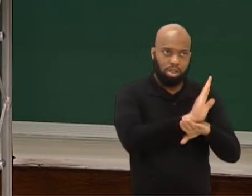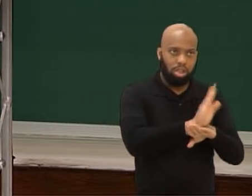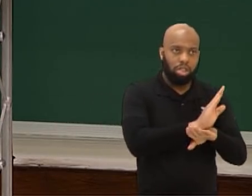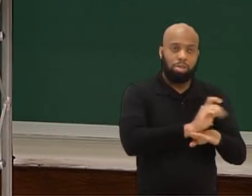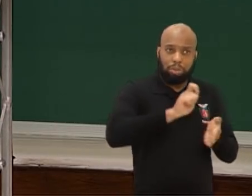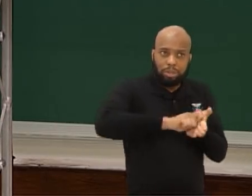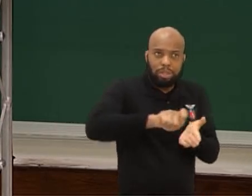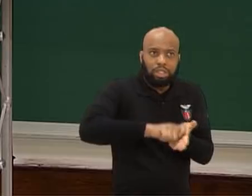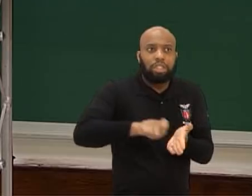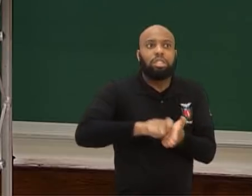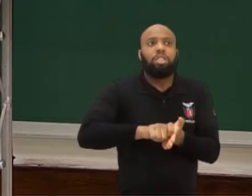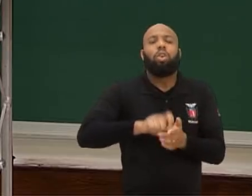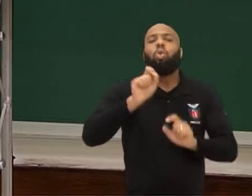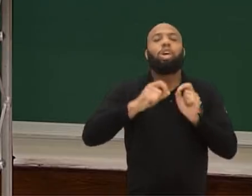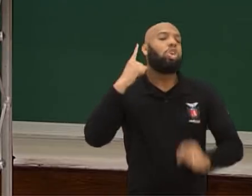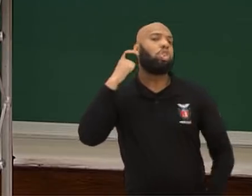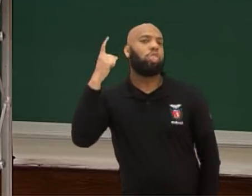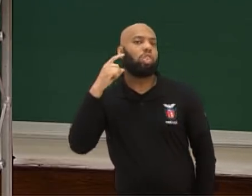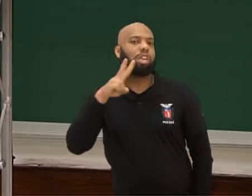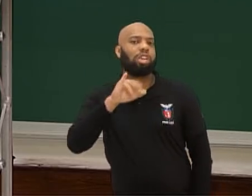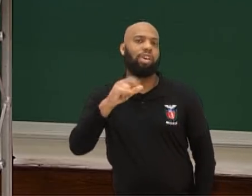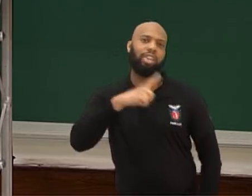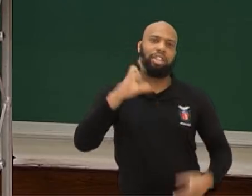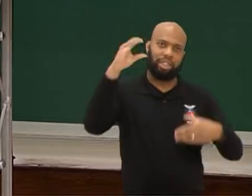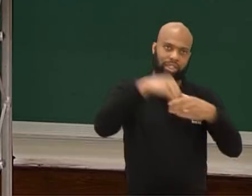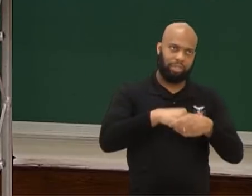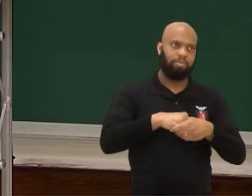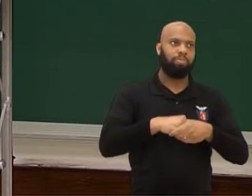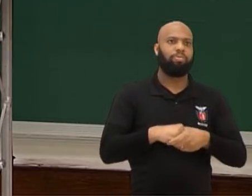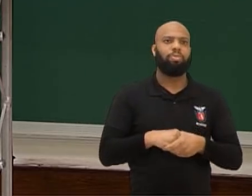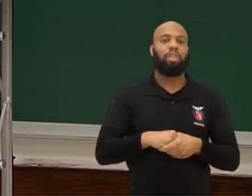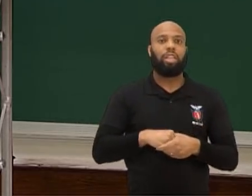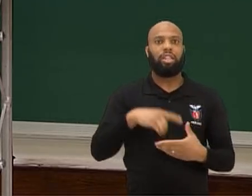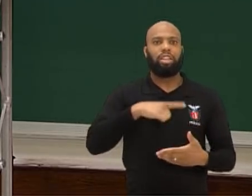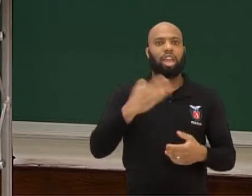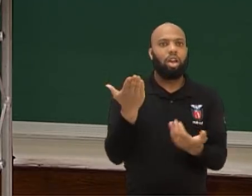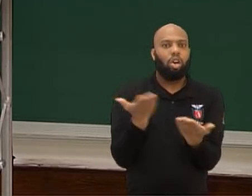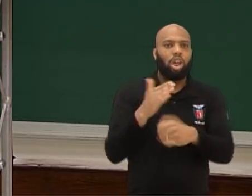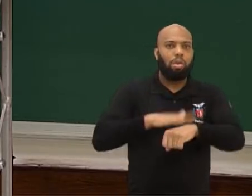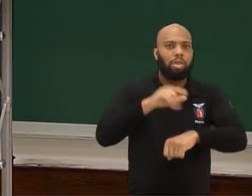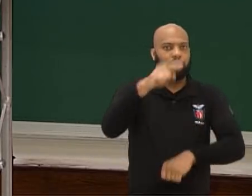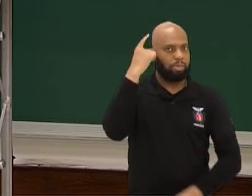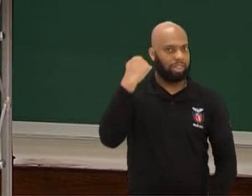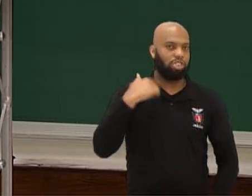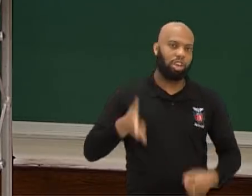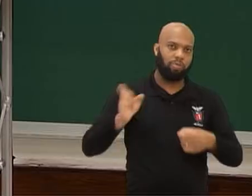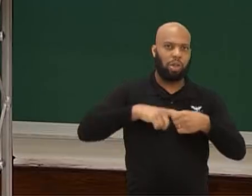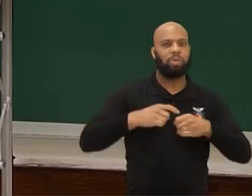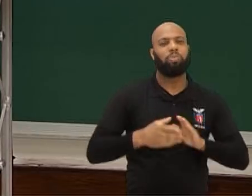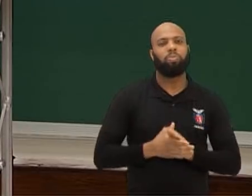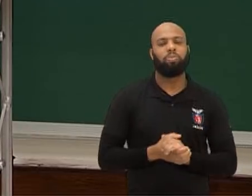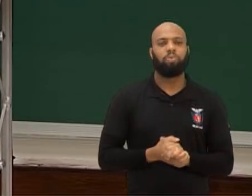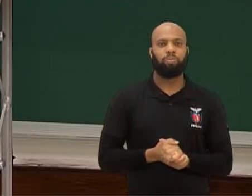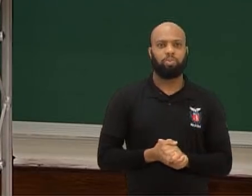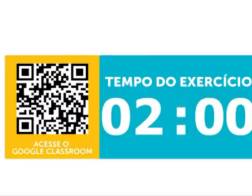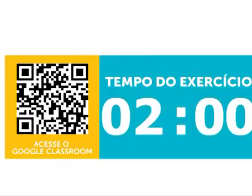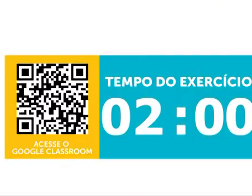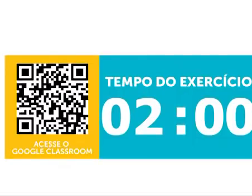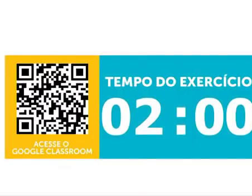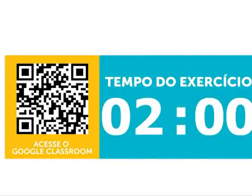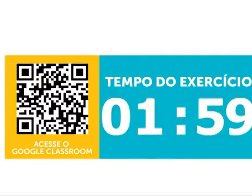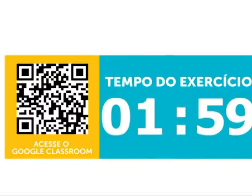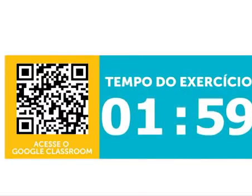por escrito, os sons que deverão acontecer. Alguns minutos para vocês pensarem e logo voltamos para conferir.